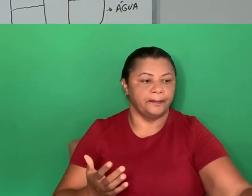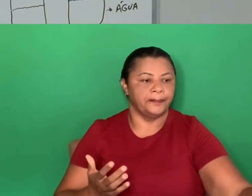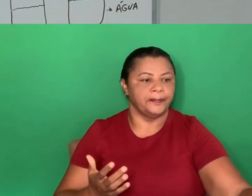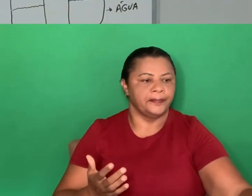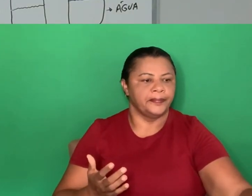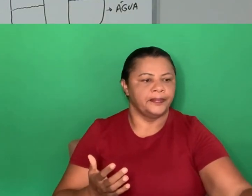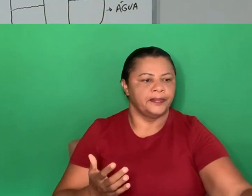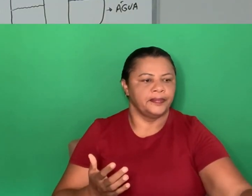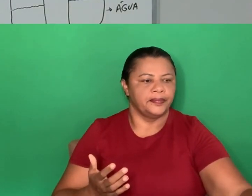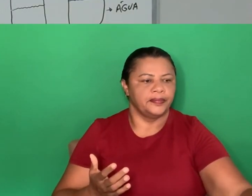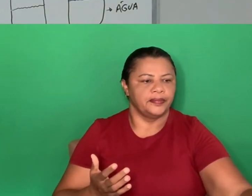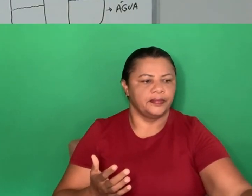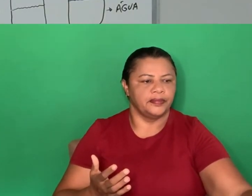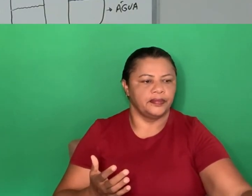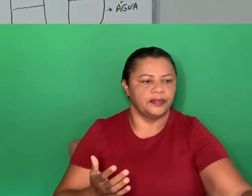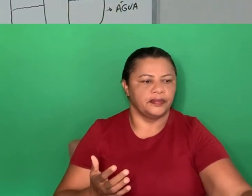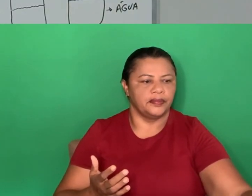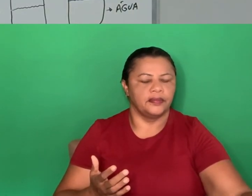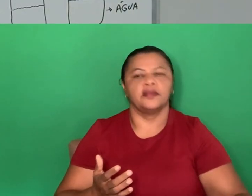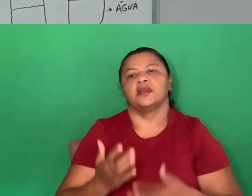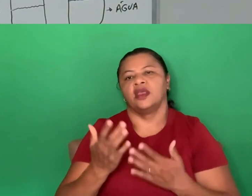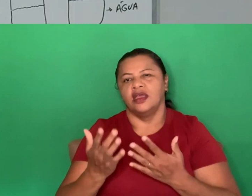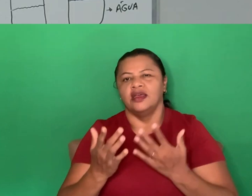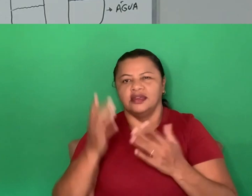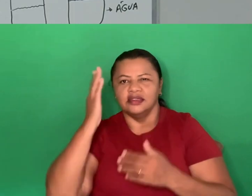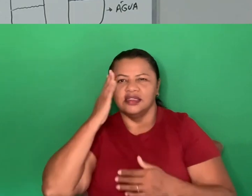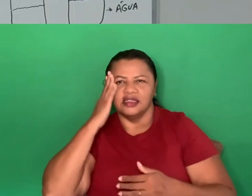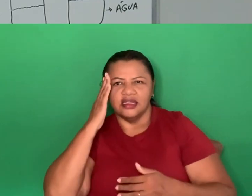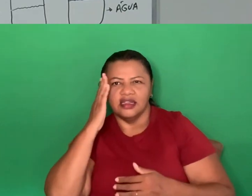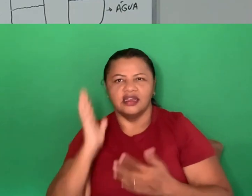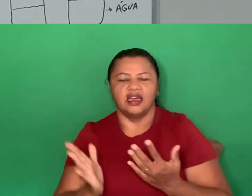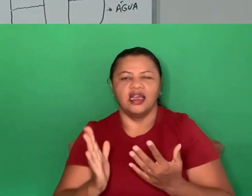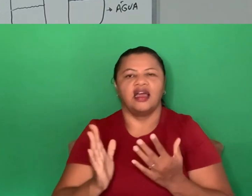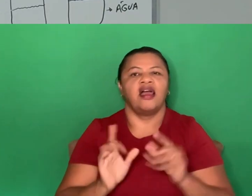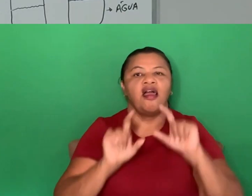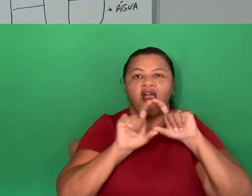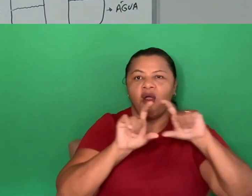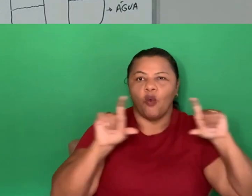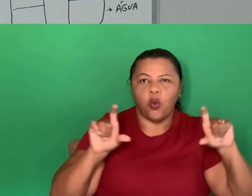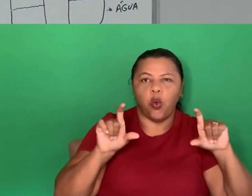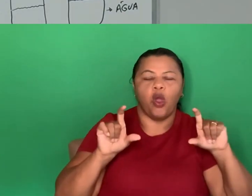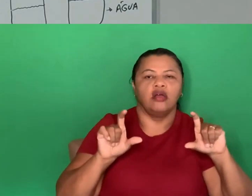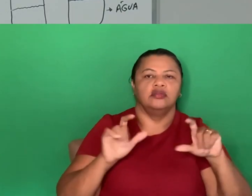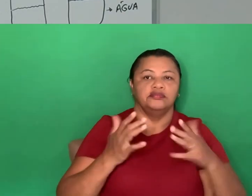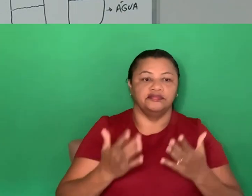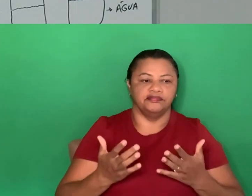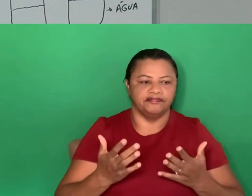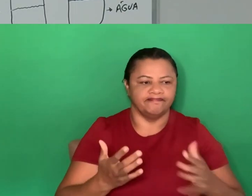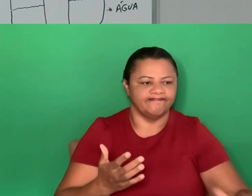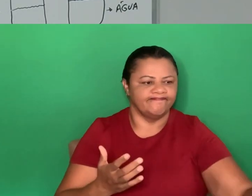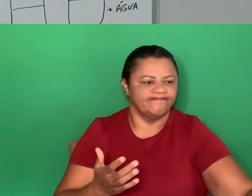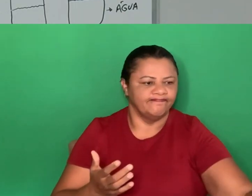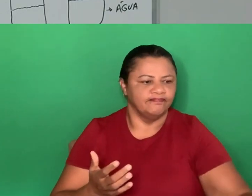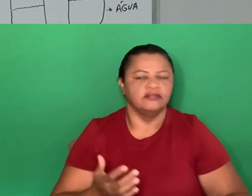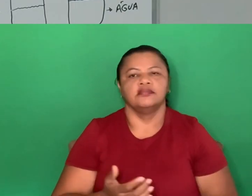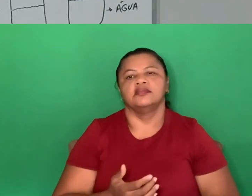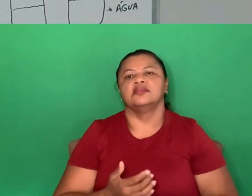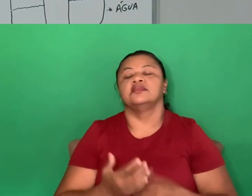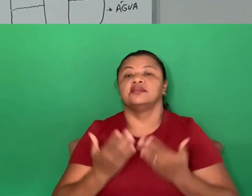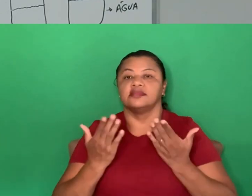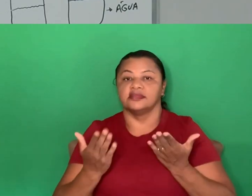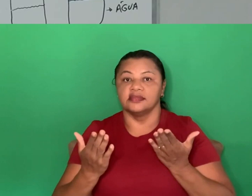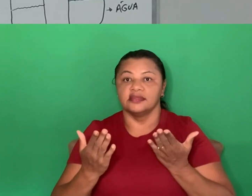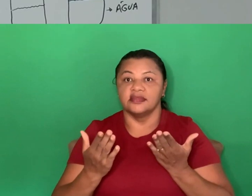sistema pode ser homogêneo ou heterogêneo. Tá? Esses termos